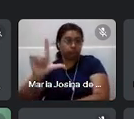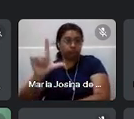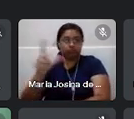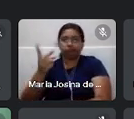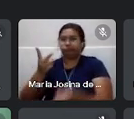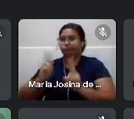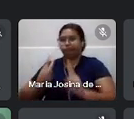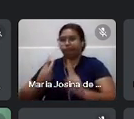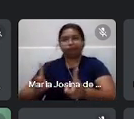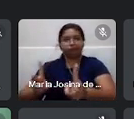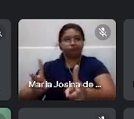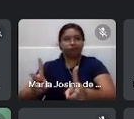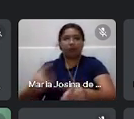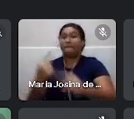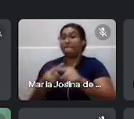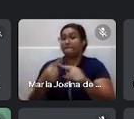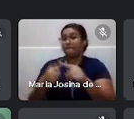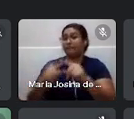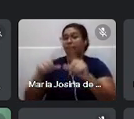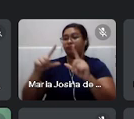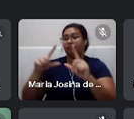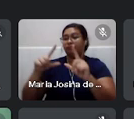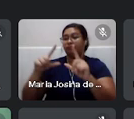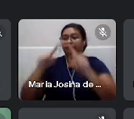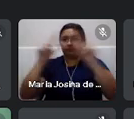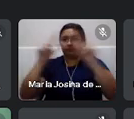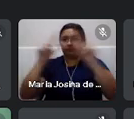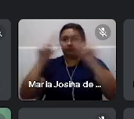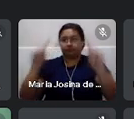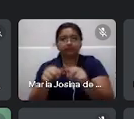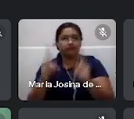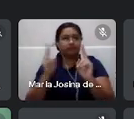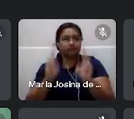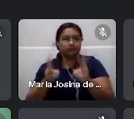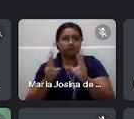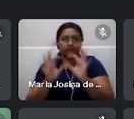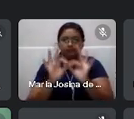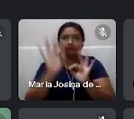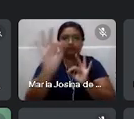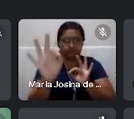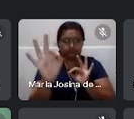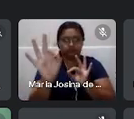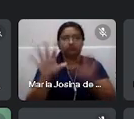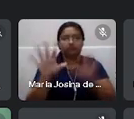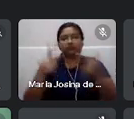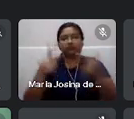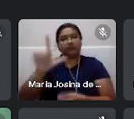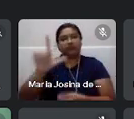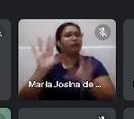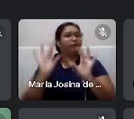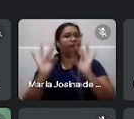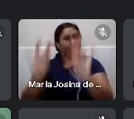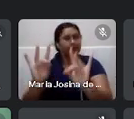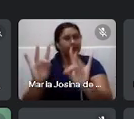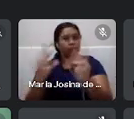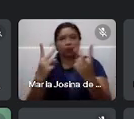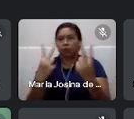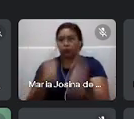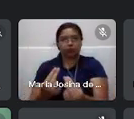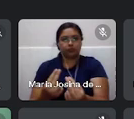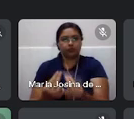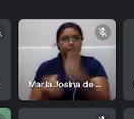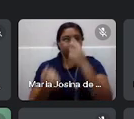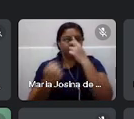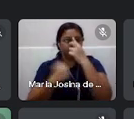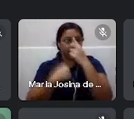constante porque são quadrados e os quadrados têm a mesma medida. Então, o L é fixo. E agora eu vou testar o meu jogo